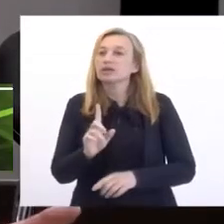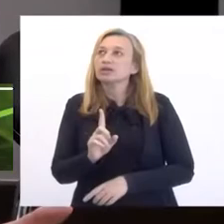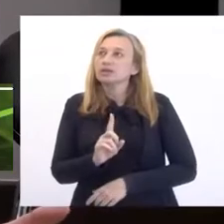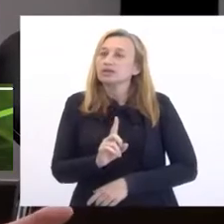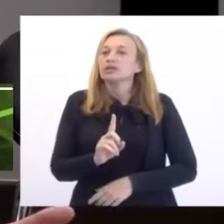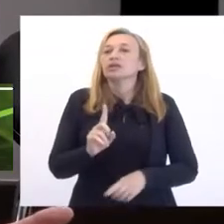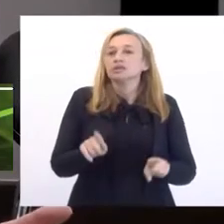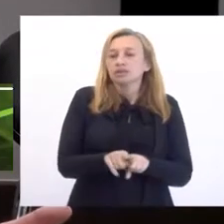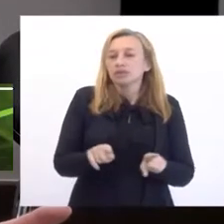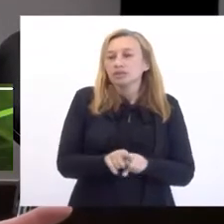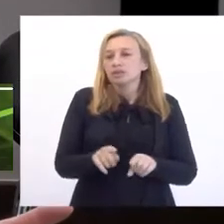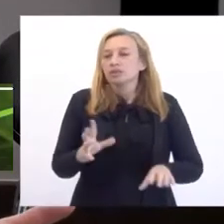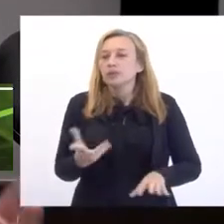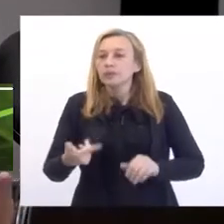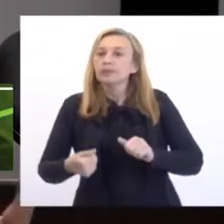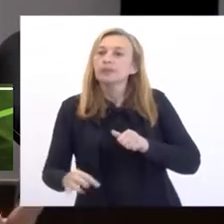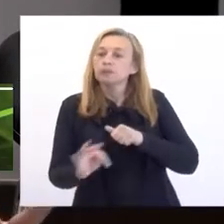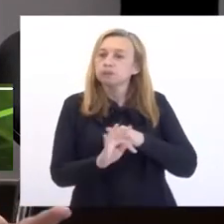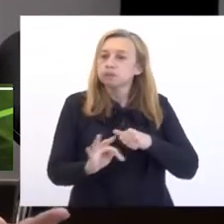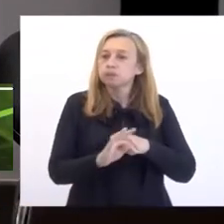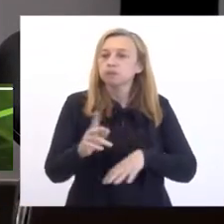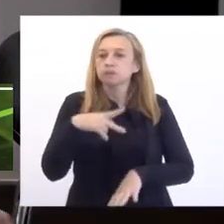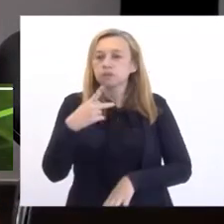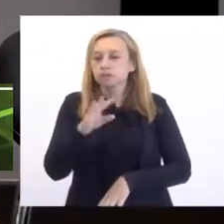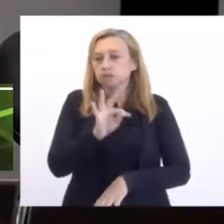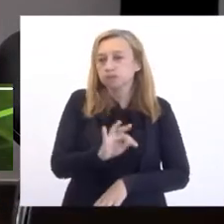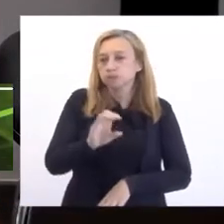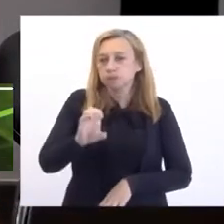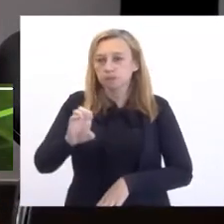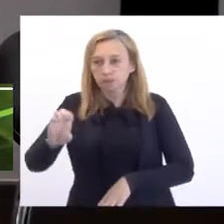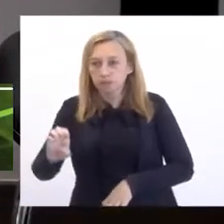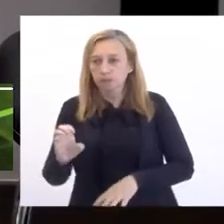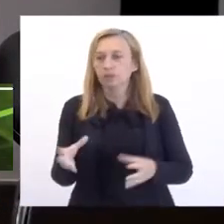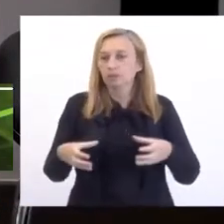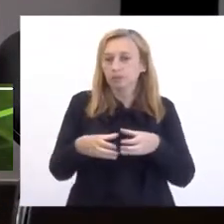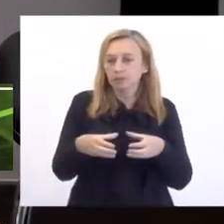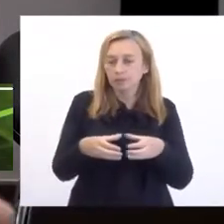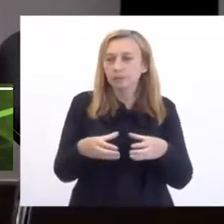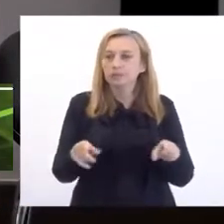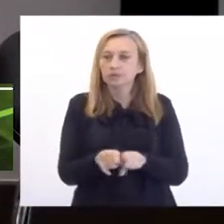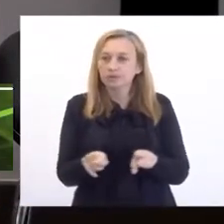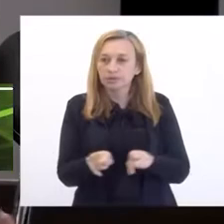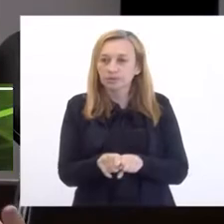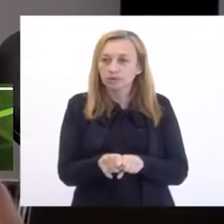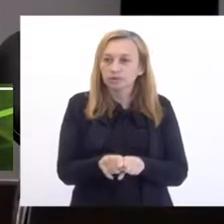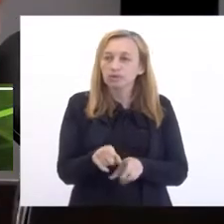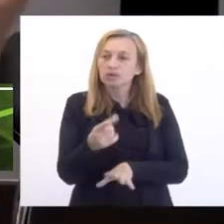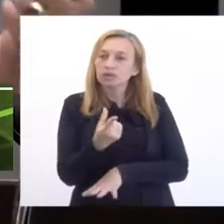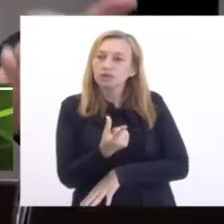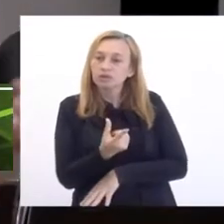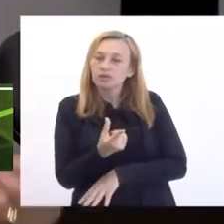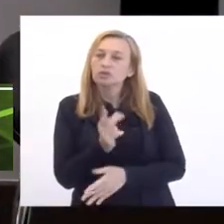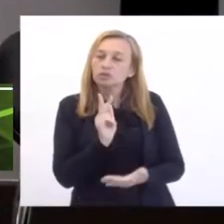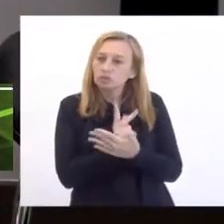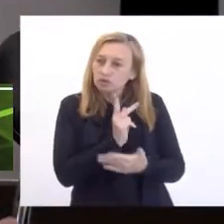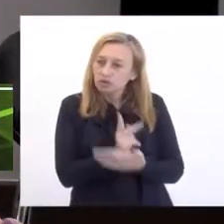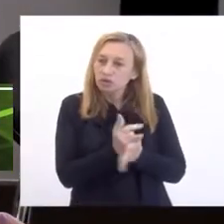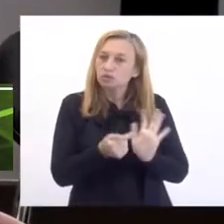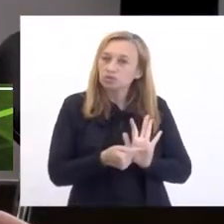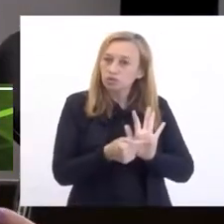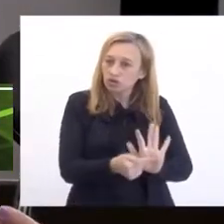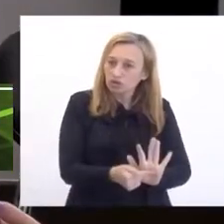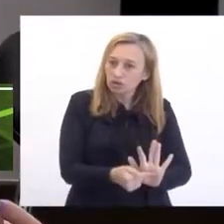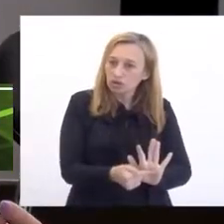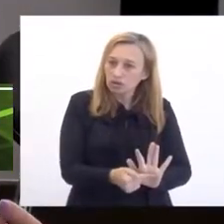obstante a qualidade técnica do parecer elaborado pelo TCE, a comissão considerou ainda, quanto às irregularidades apontadas, o